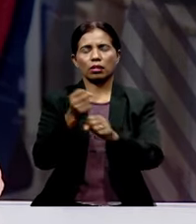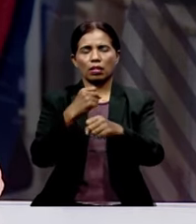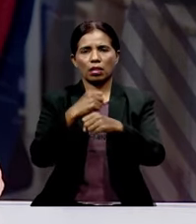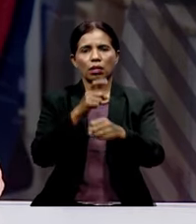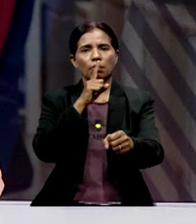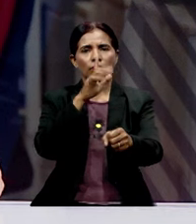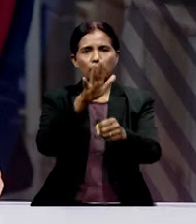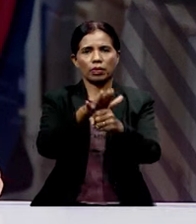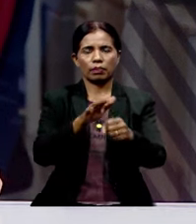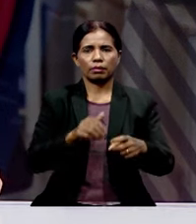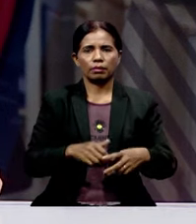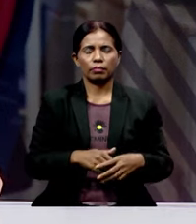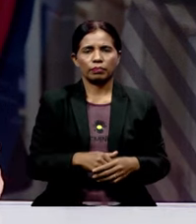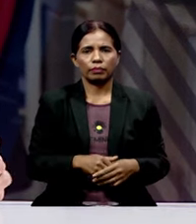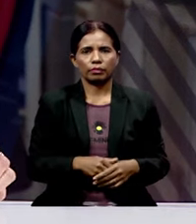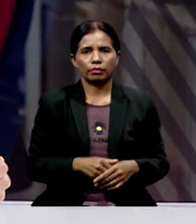juramento.